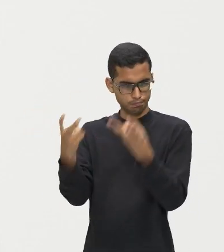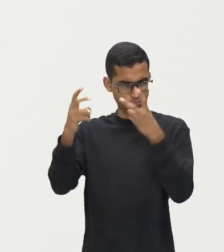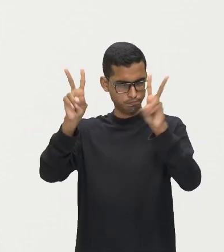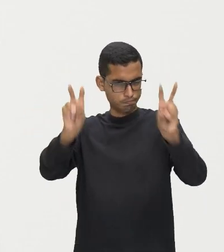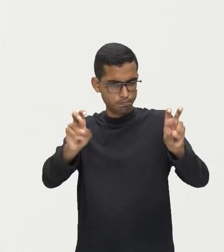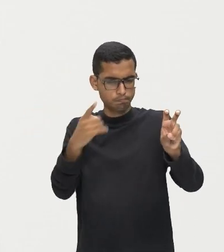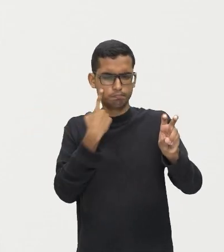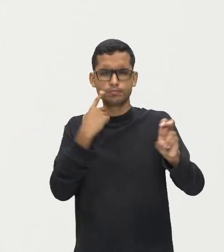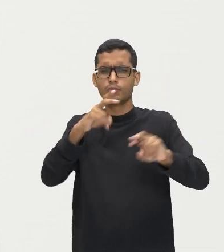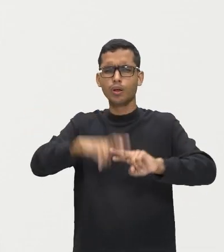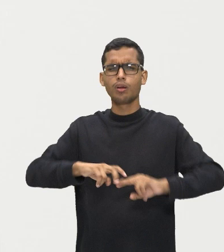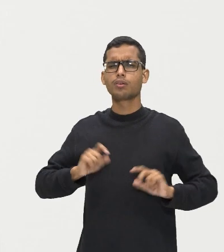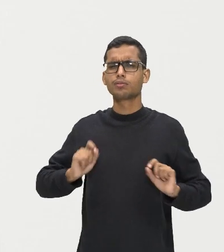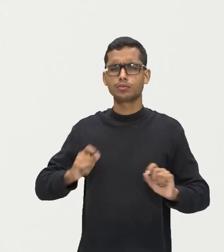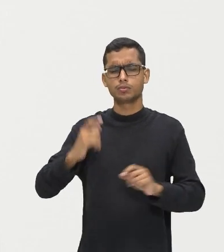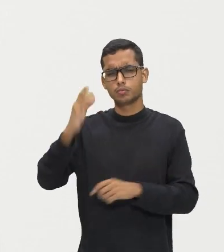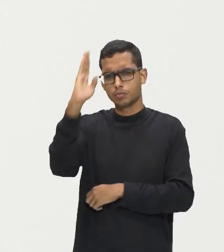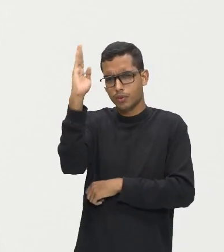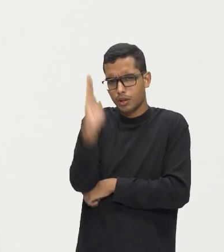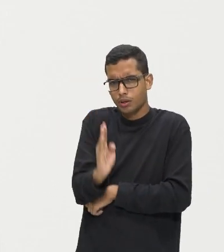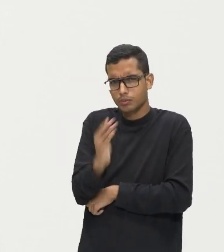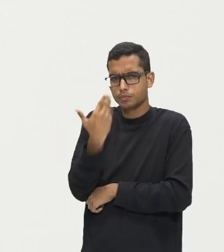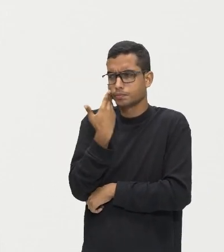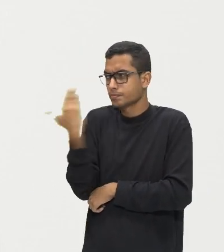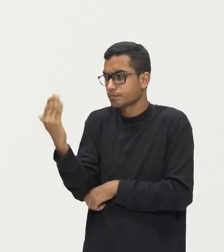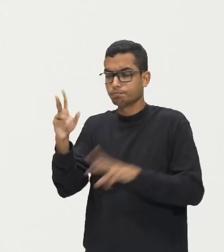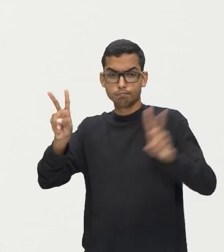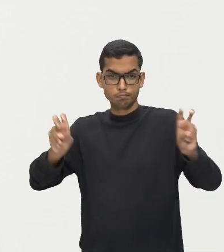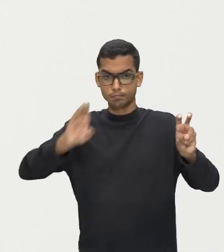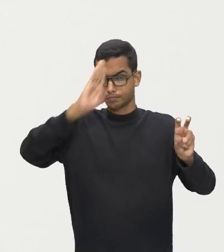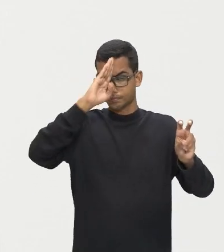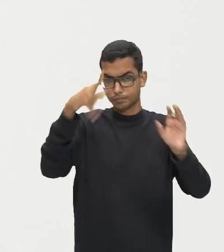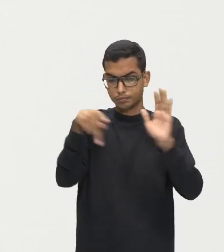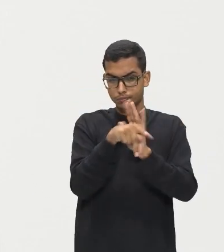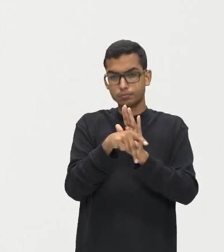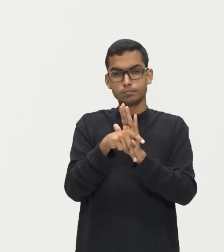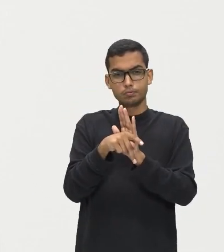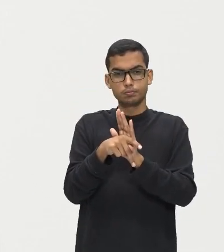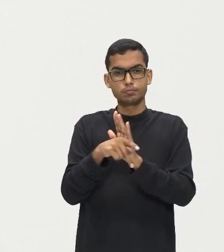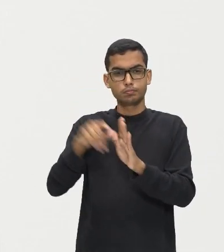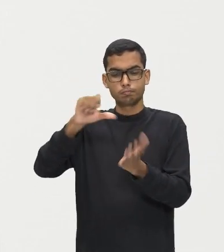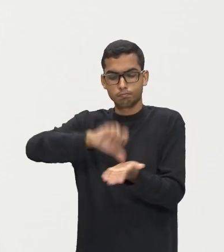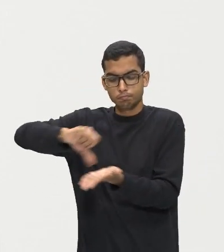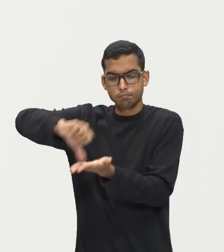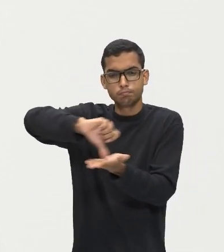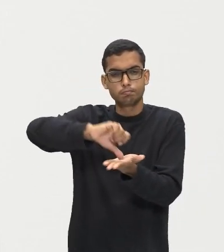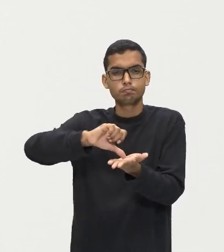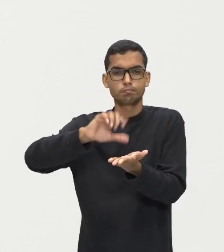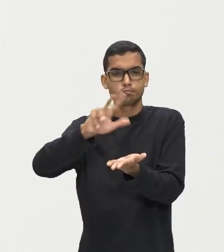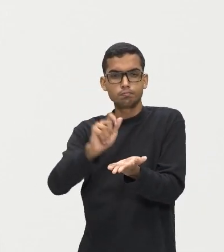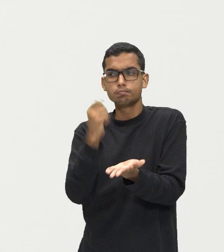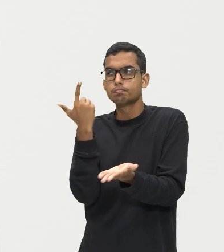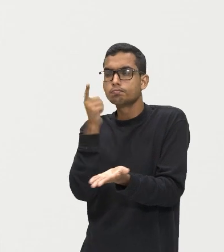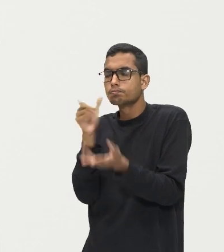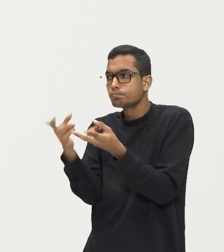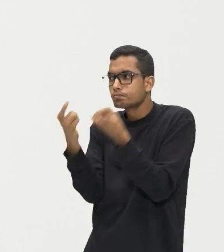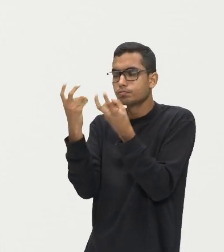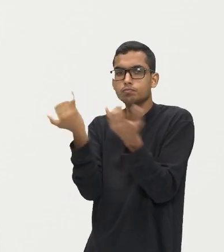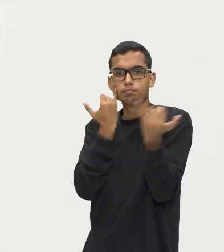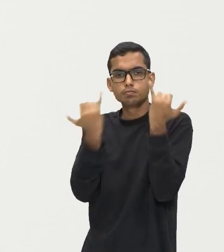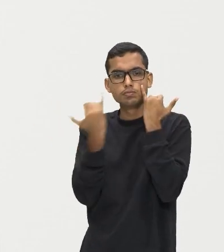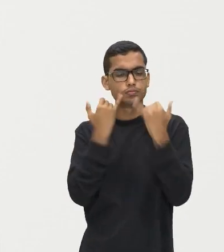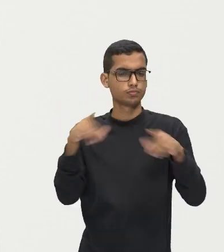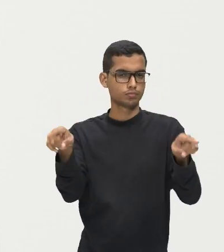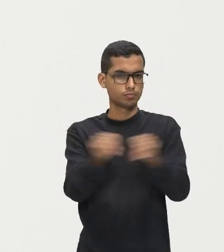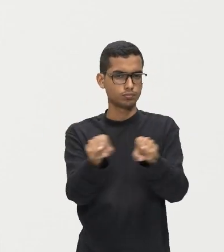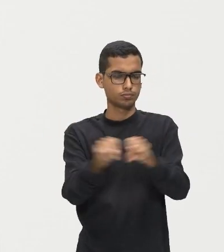que é do Brasil? Está tudo lá no título. O título do mapa traz todas as informações que eu consigo identificar. E